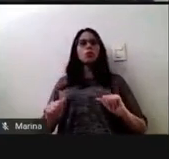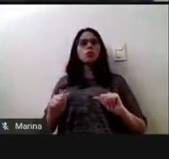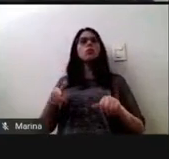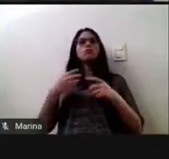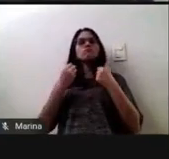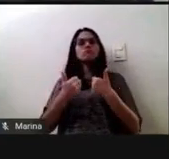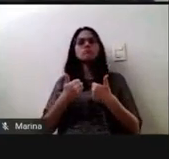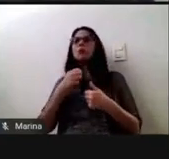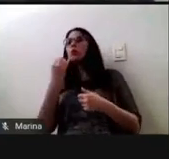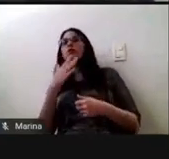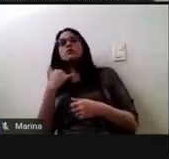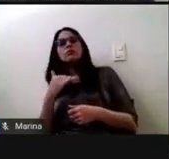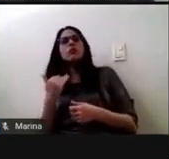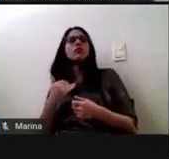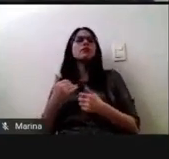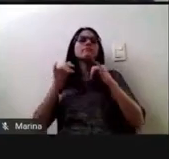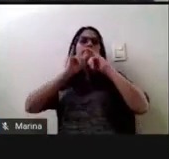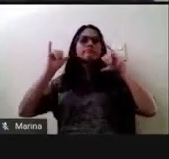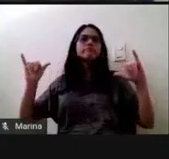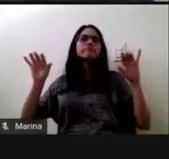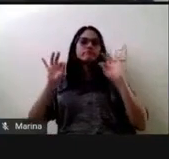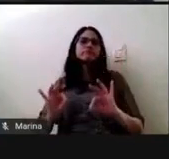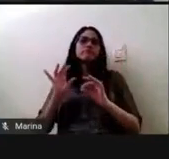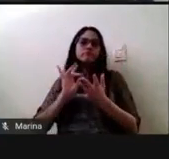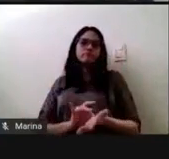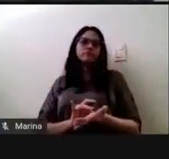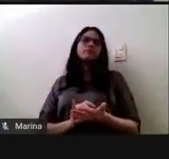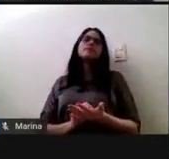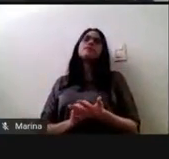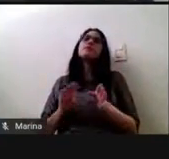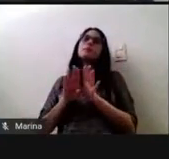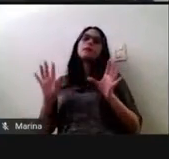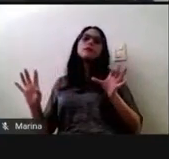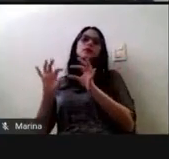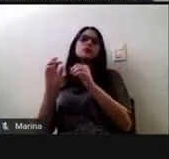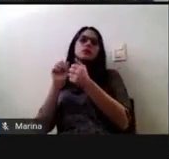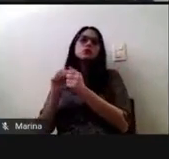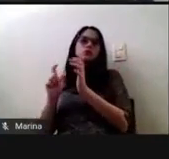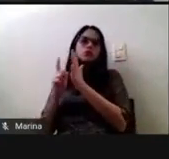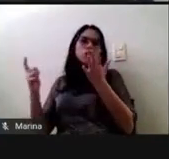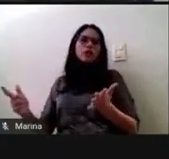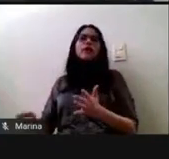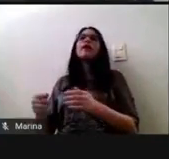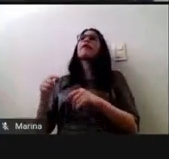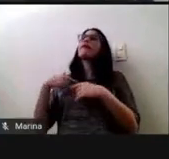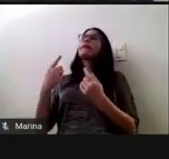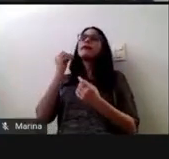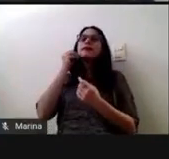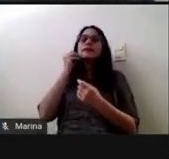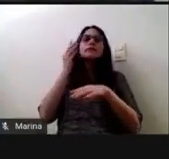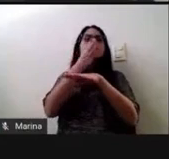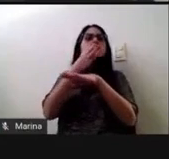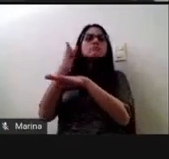de informação, diversos jornais envolvidos numa parceria que eles têm buscado informações diretamente com os